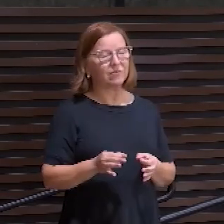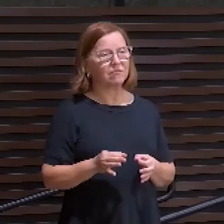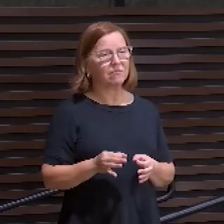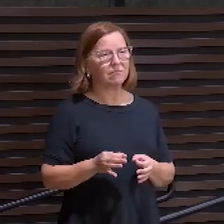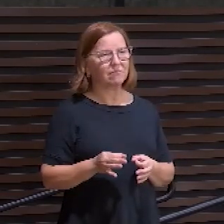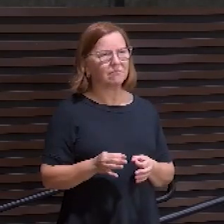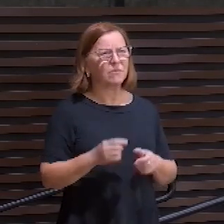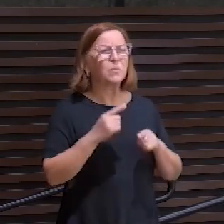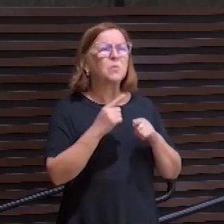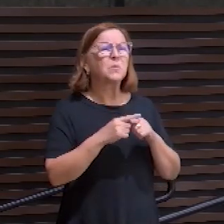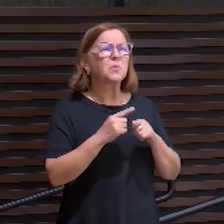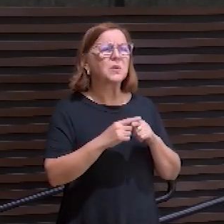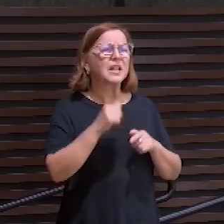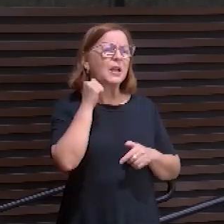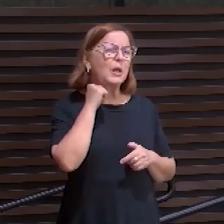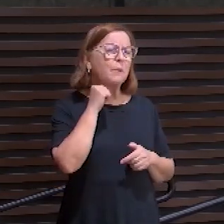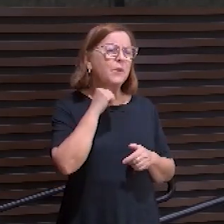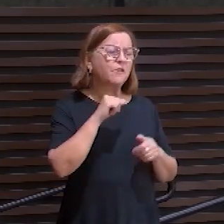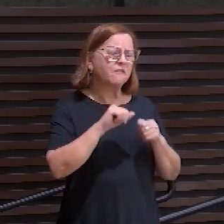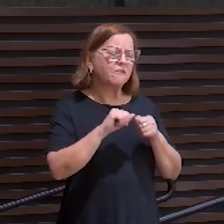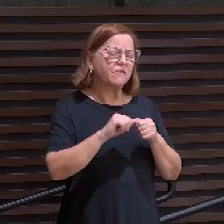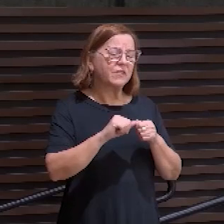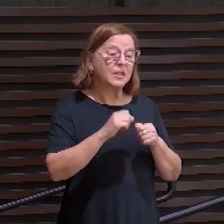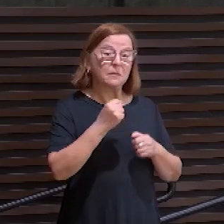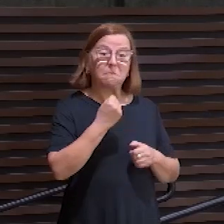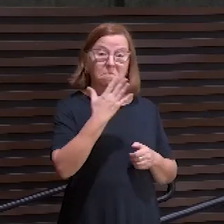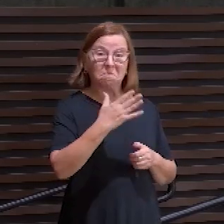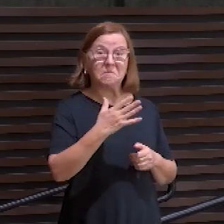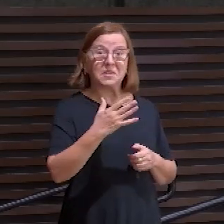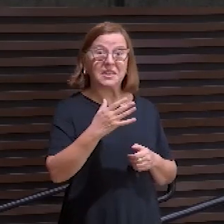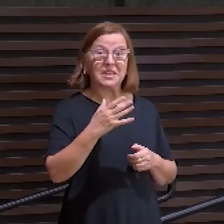Por que ele procedeu bem e ele foi aceito?